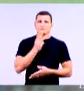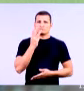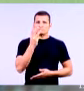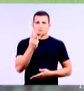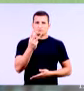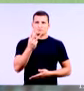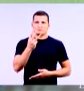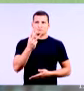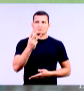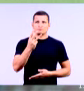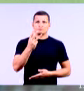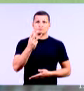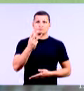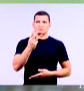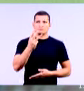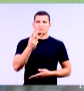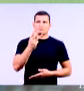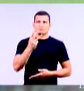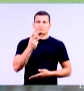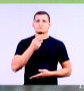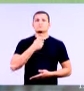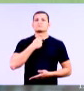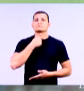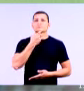categorias: voz,